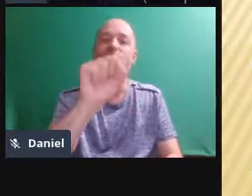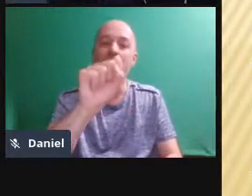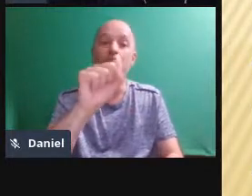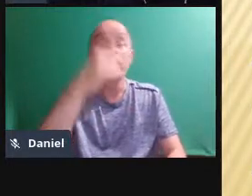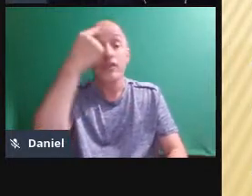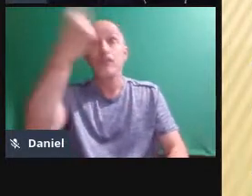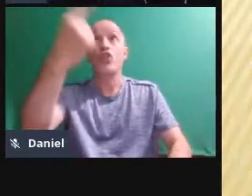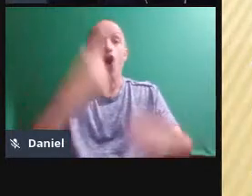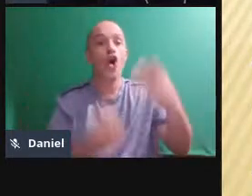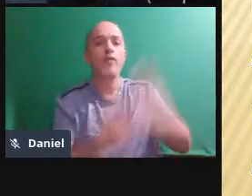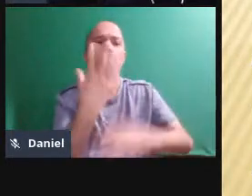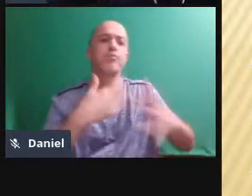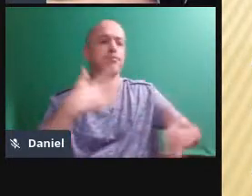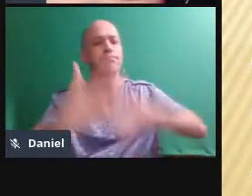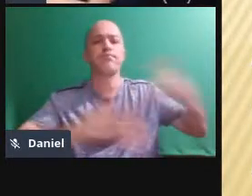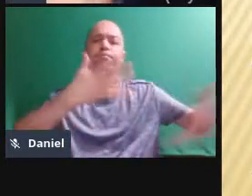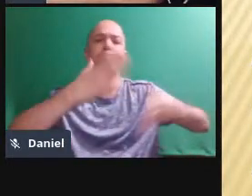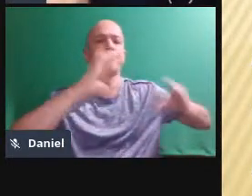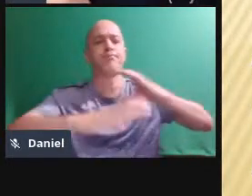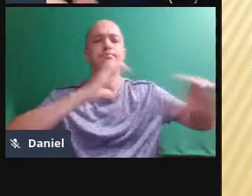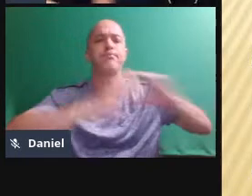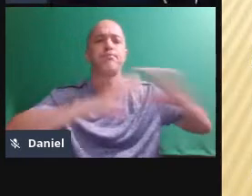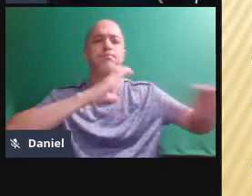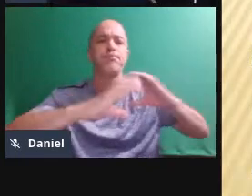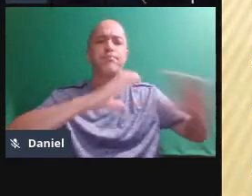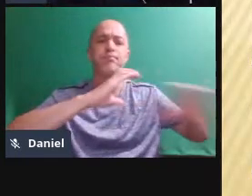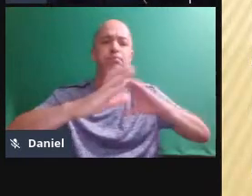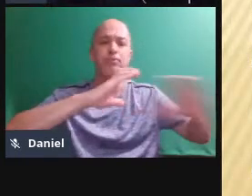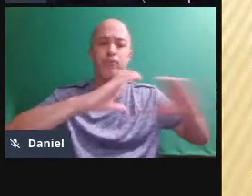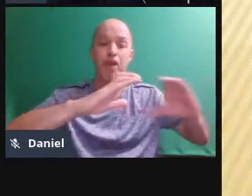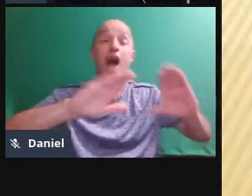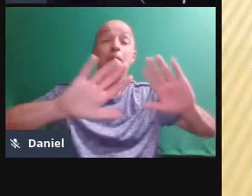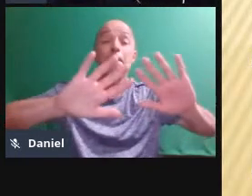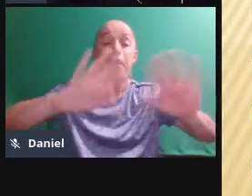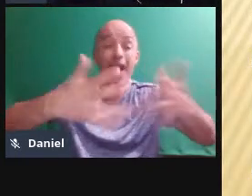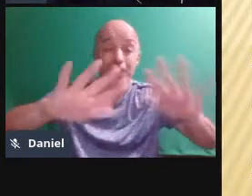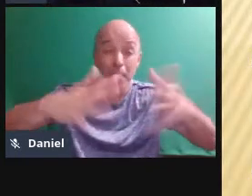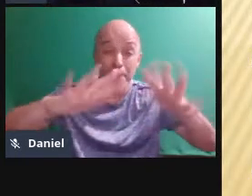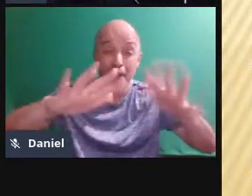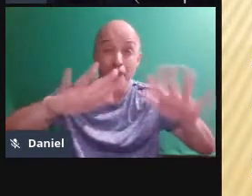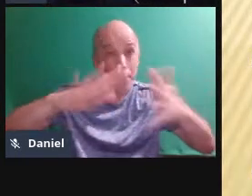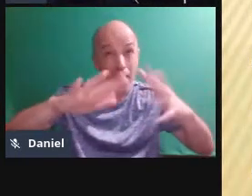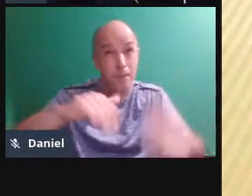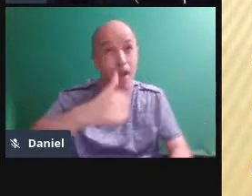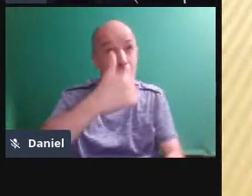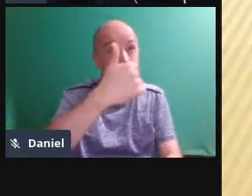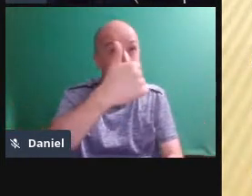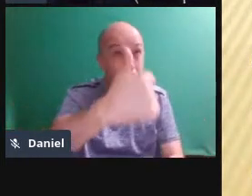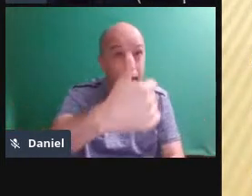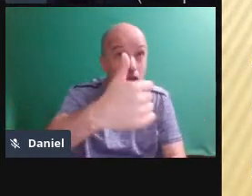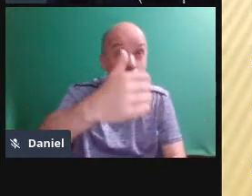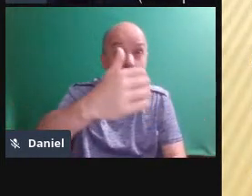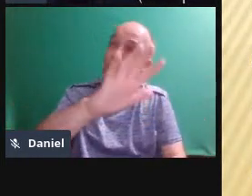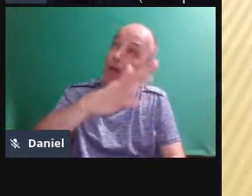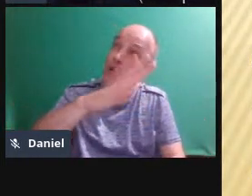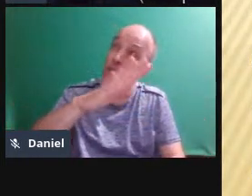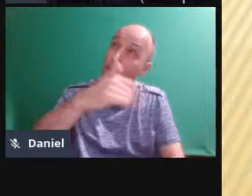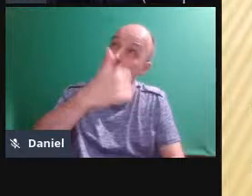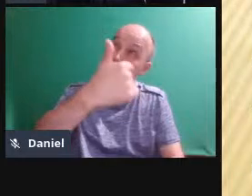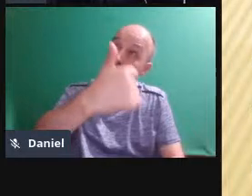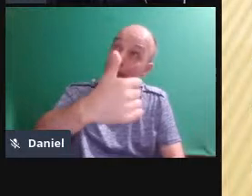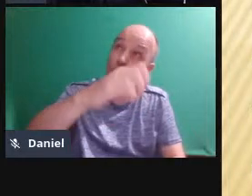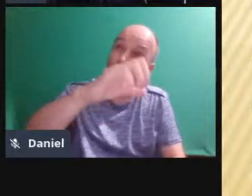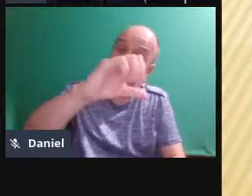uma língua que a gente criava ali, uma língua de interação entre eu e os meus